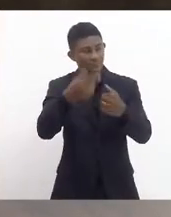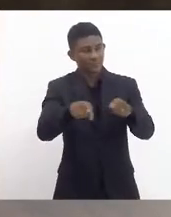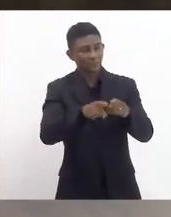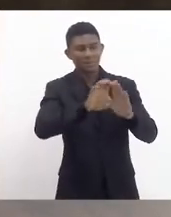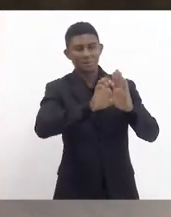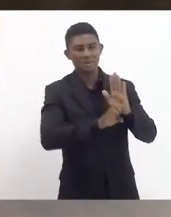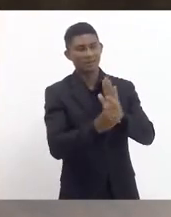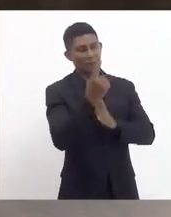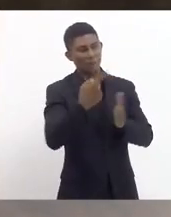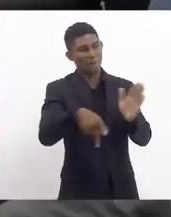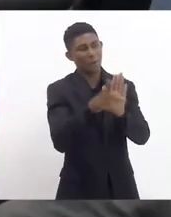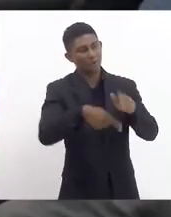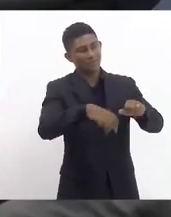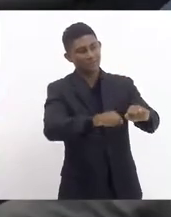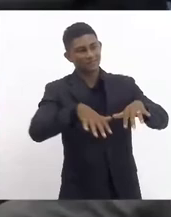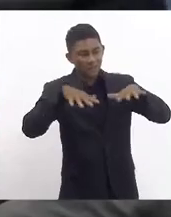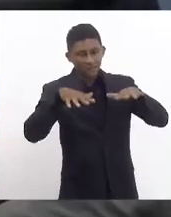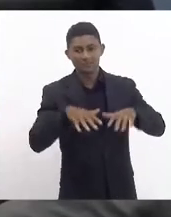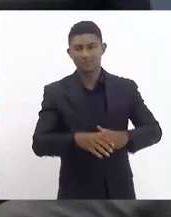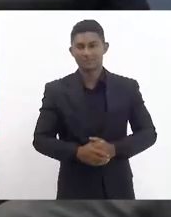plenário.